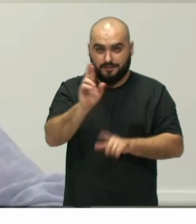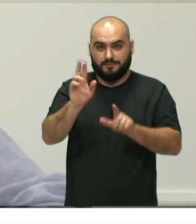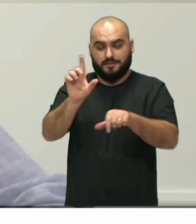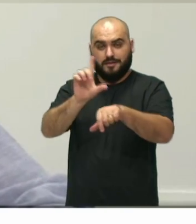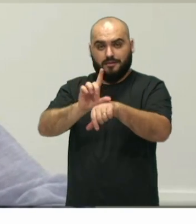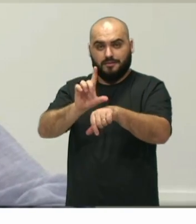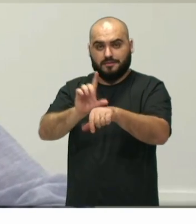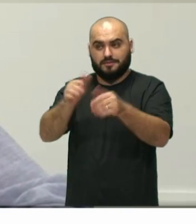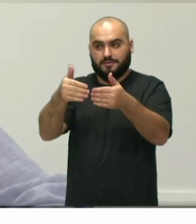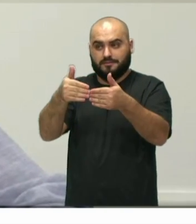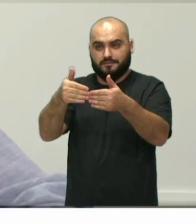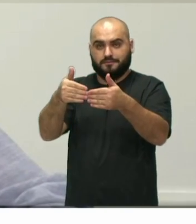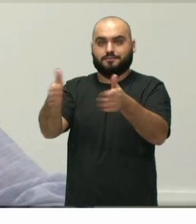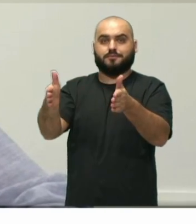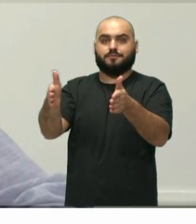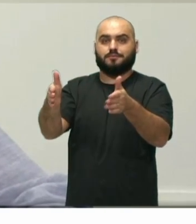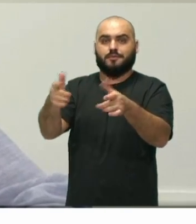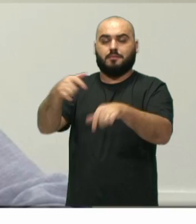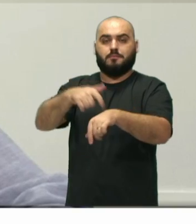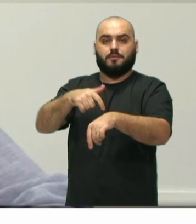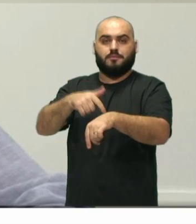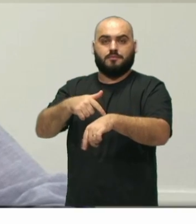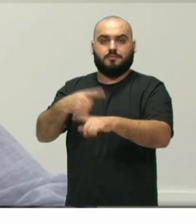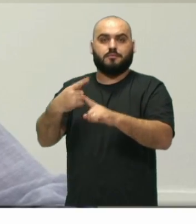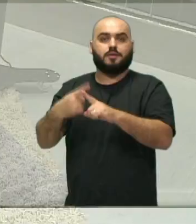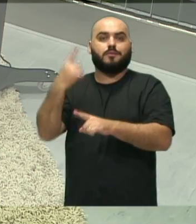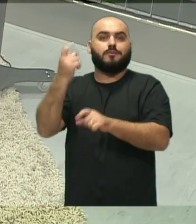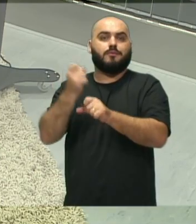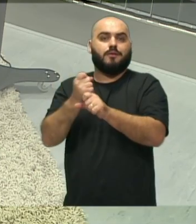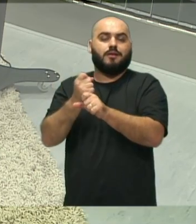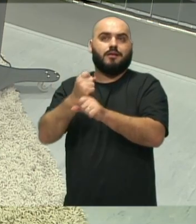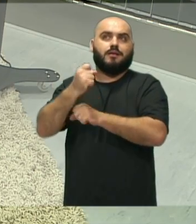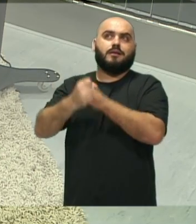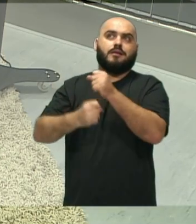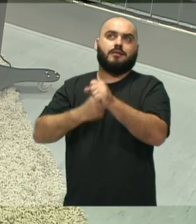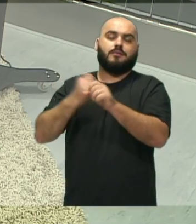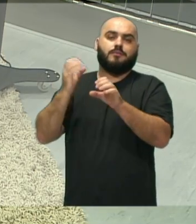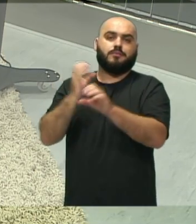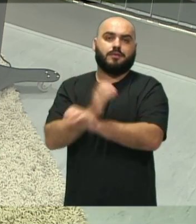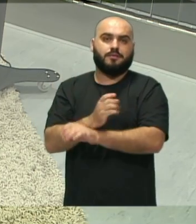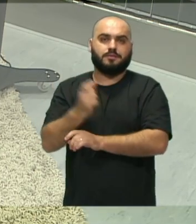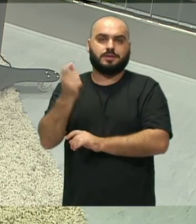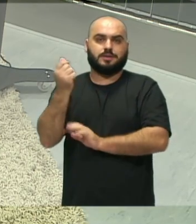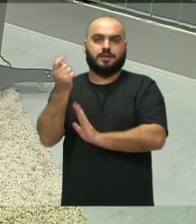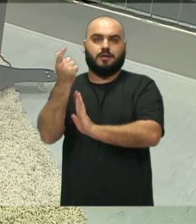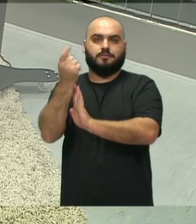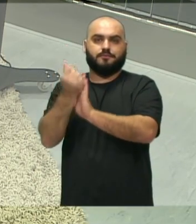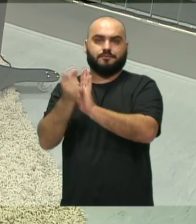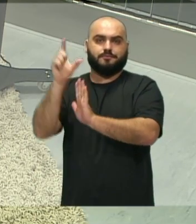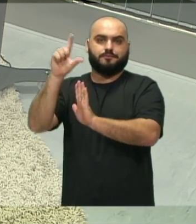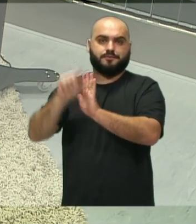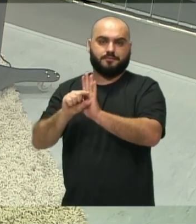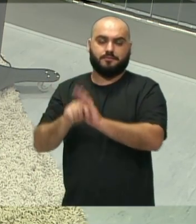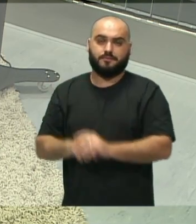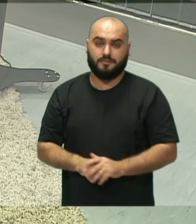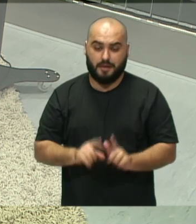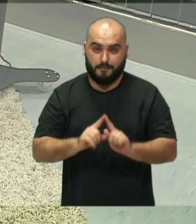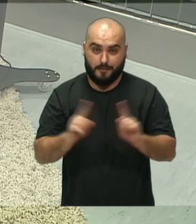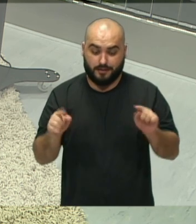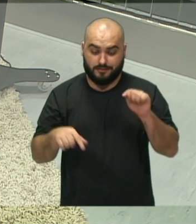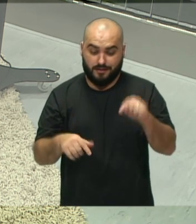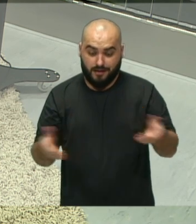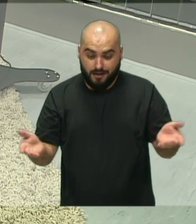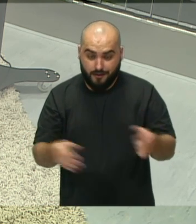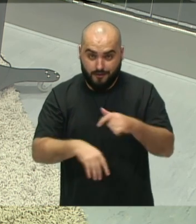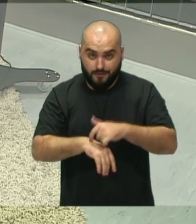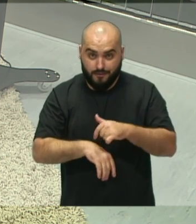seu estabelecimento aberto neste momento, depois de um ano de pandemia, onde a gente tem aí toda a questão econômica. Só que neste momento a vida precisa